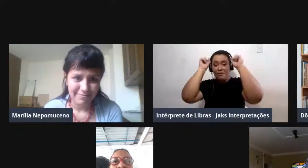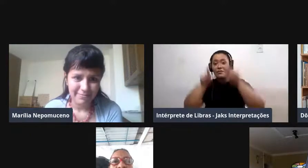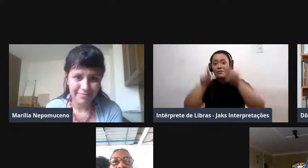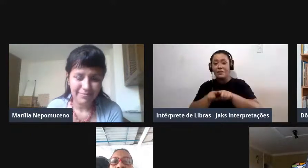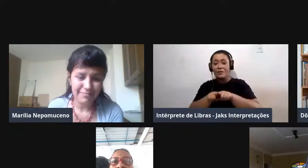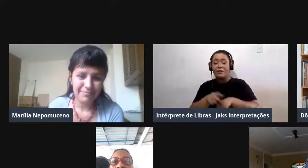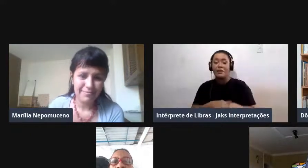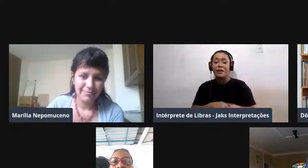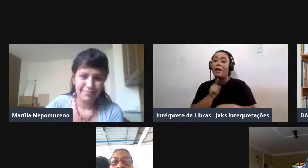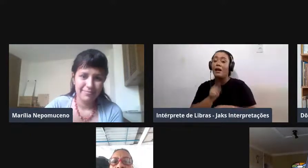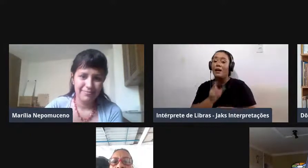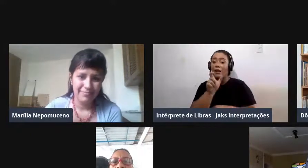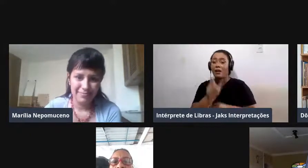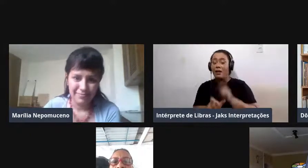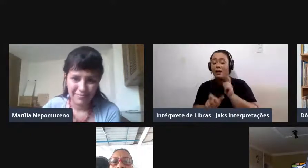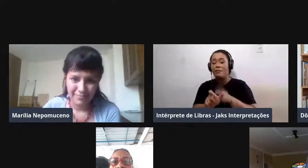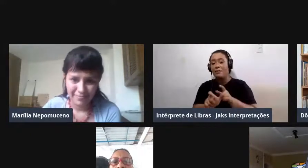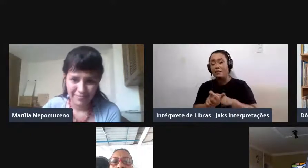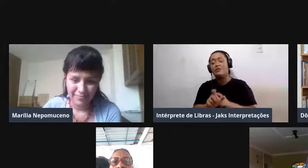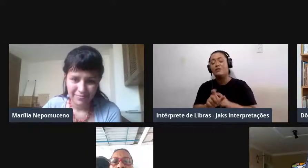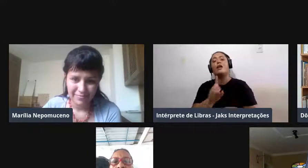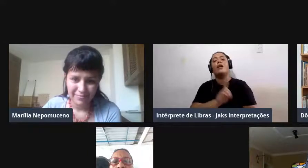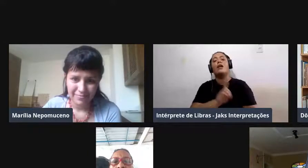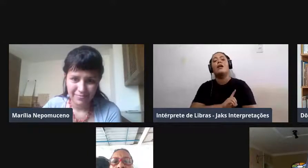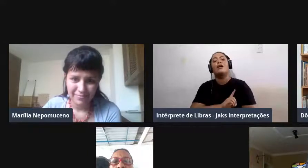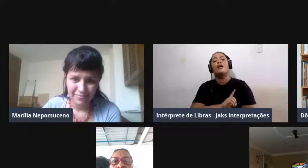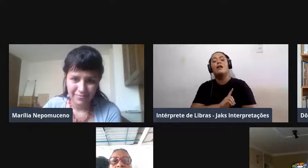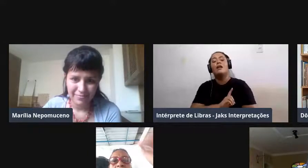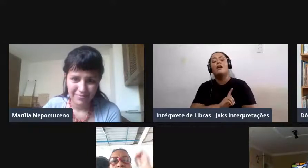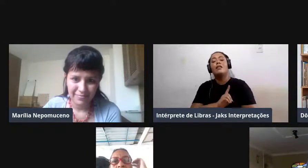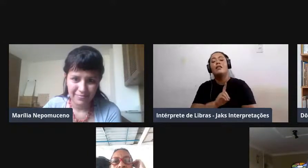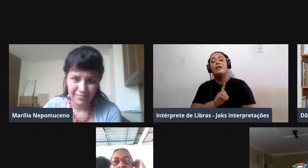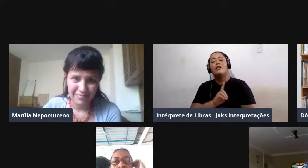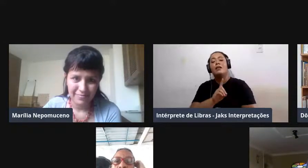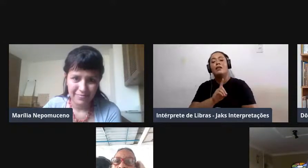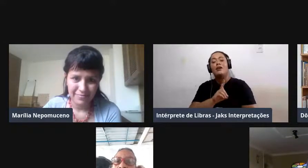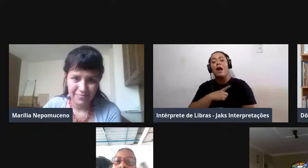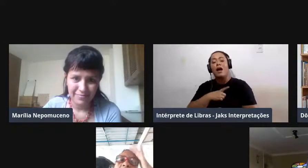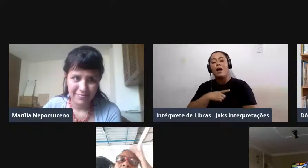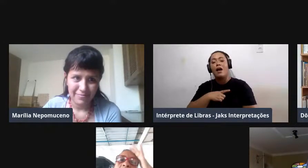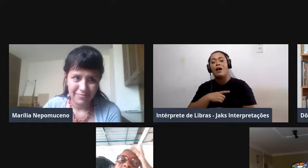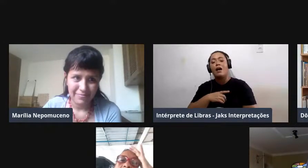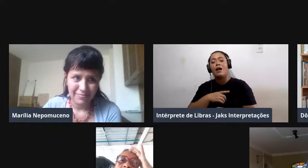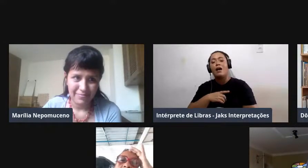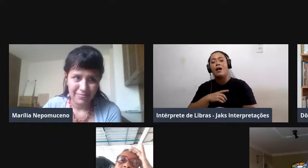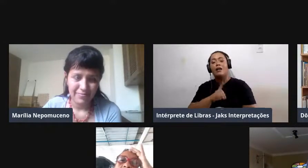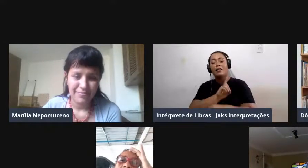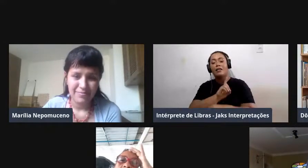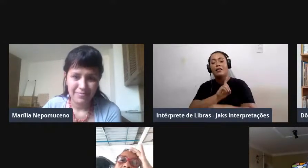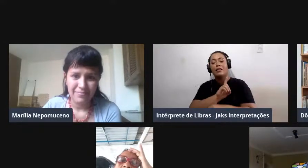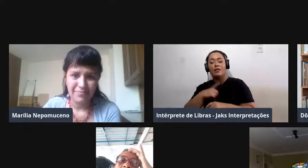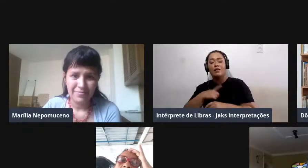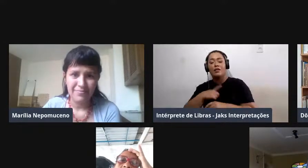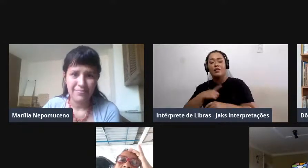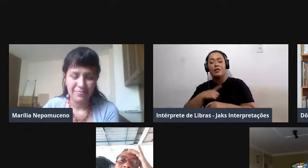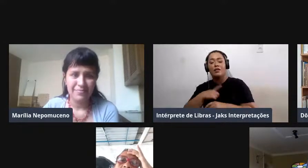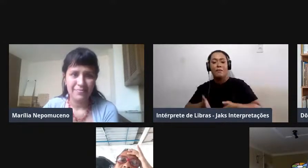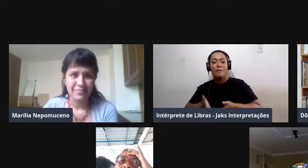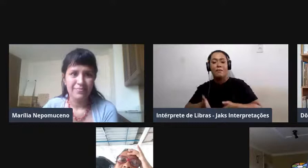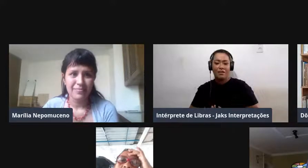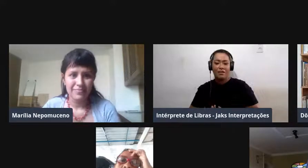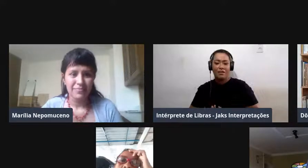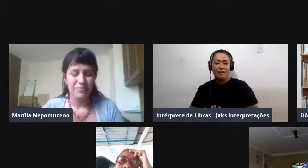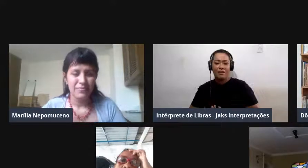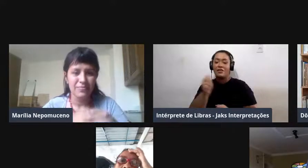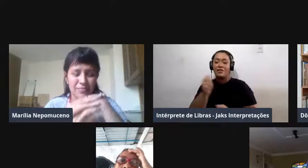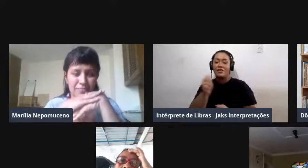diretoria dessa Associação de Parteiras Tradicionais do Amazonas, Algodão Roxo, né? A gente também tinha conversado com